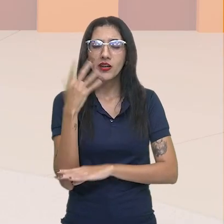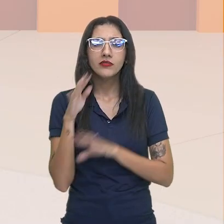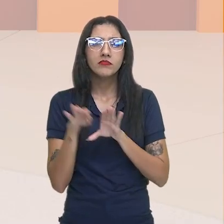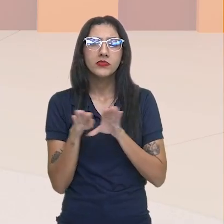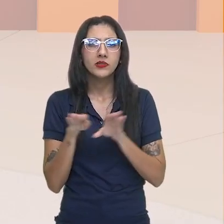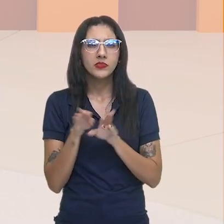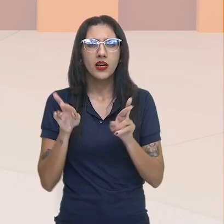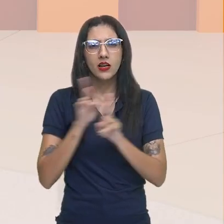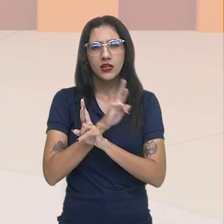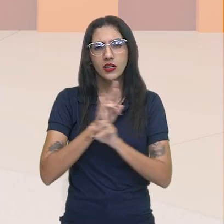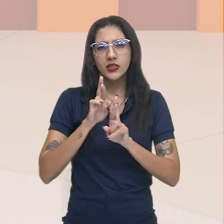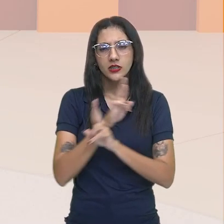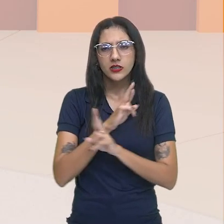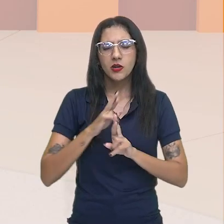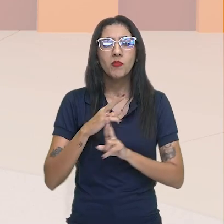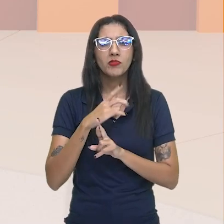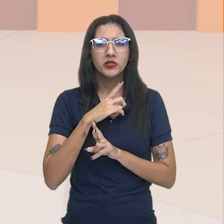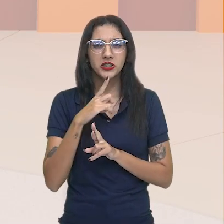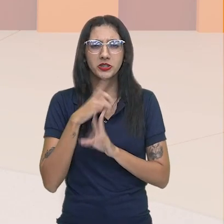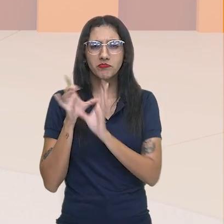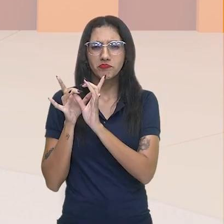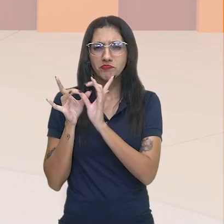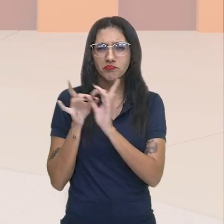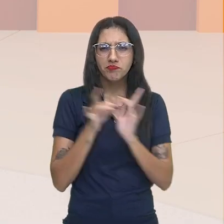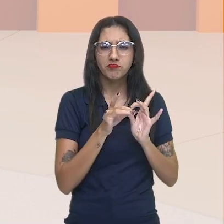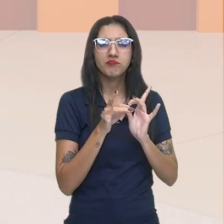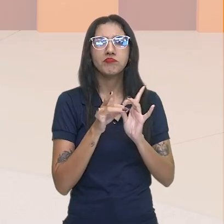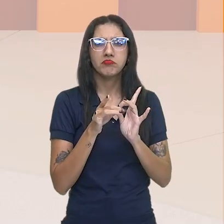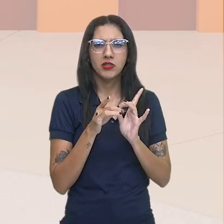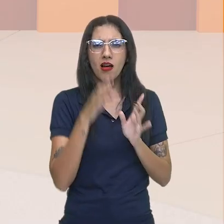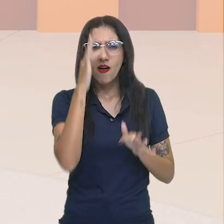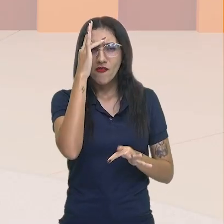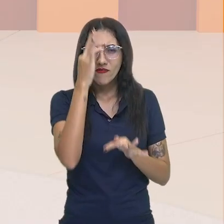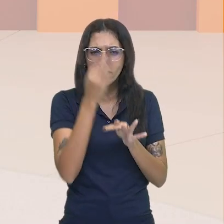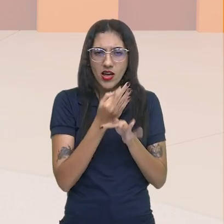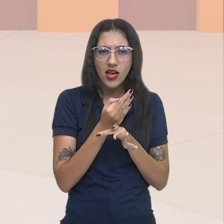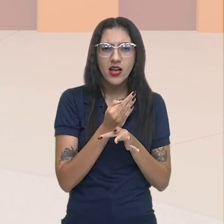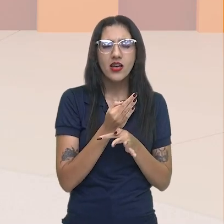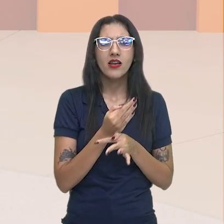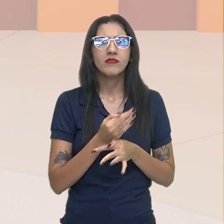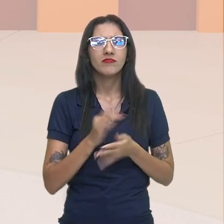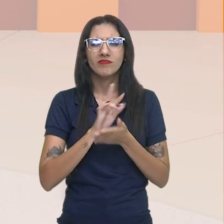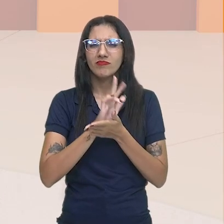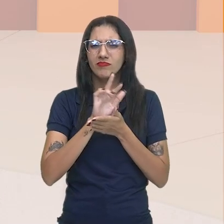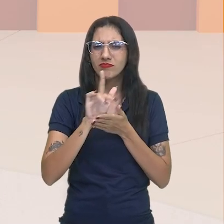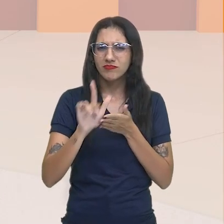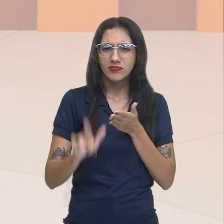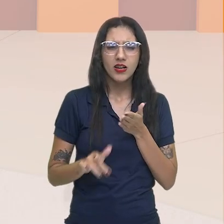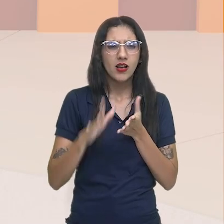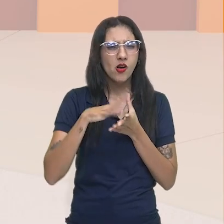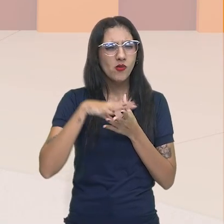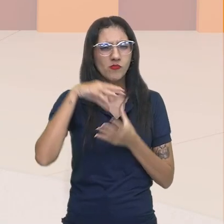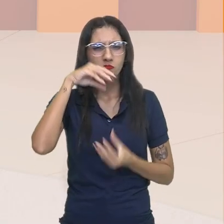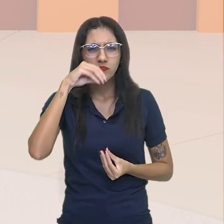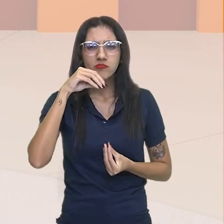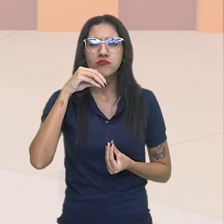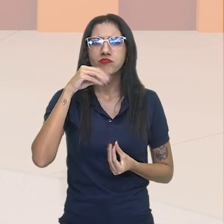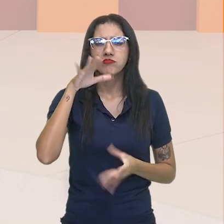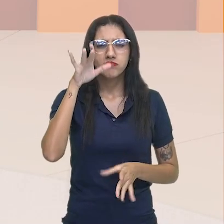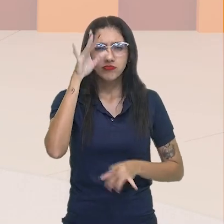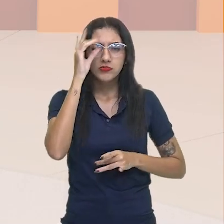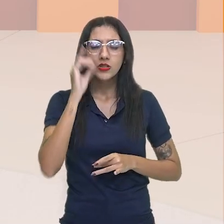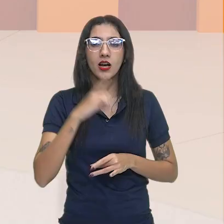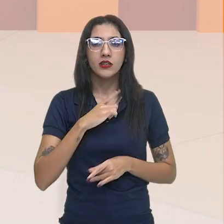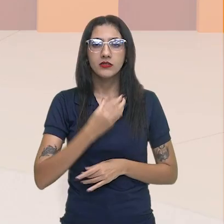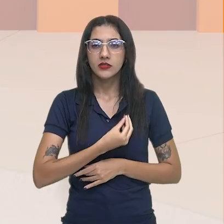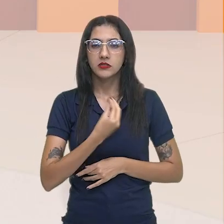relação que está bricolada às crenças, nos encantos, nas entidades sobrenaturais